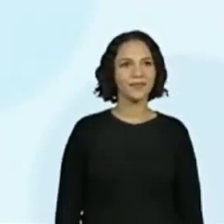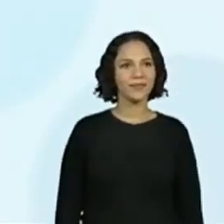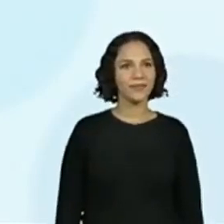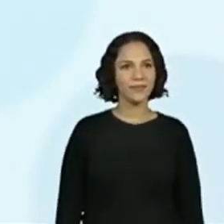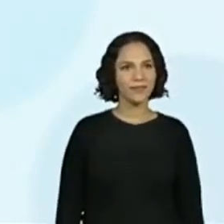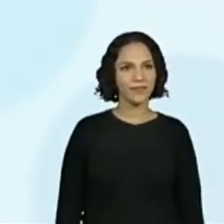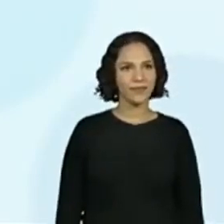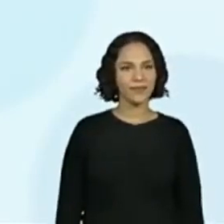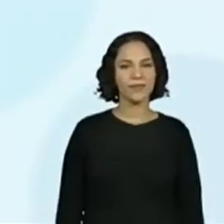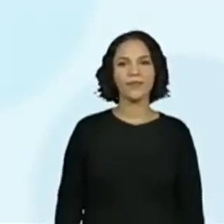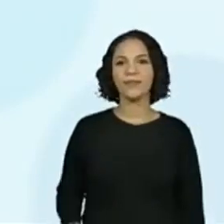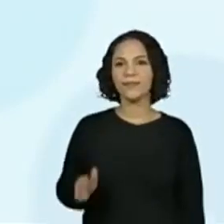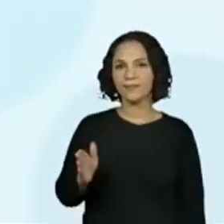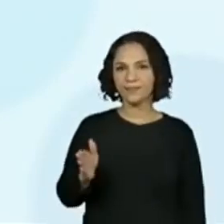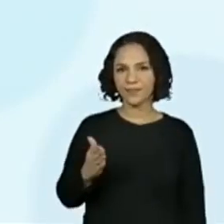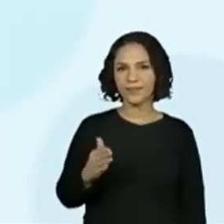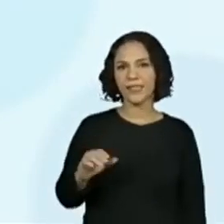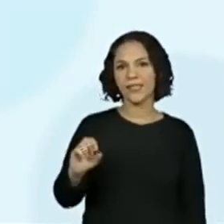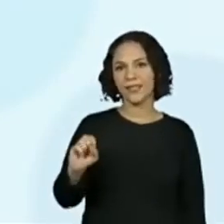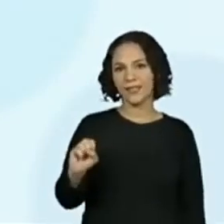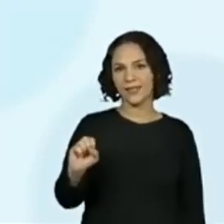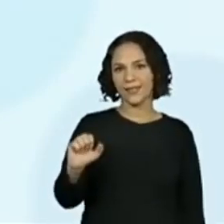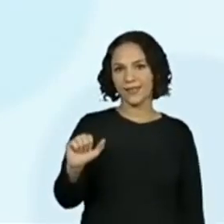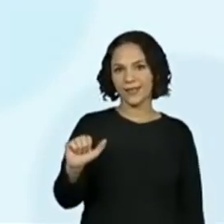Sala. Observem o traçado.